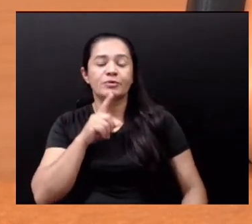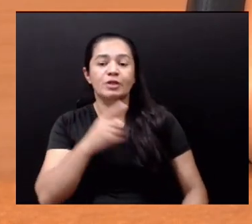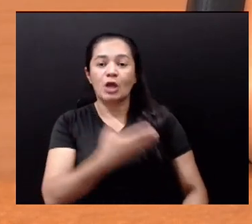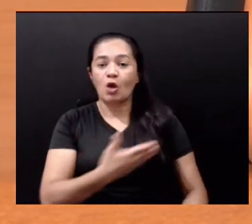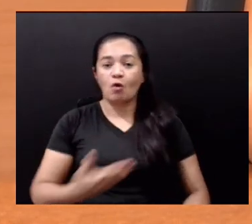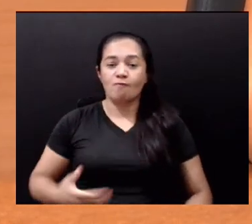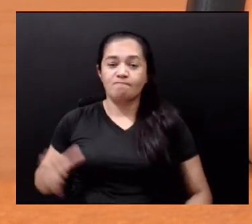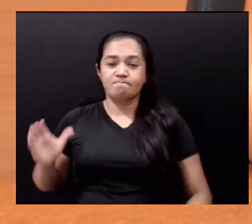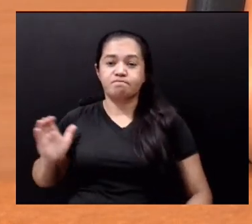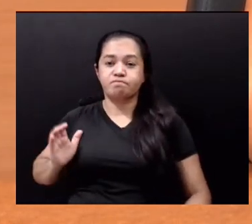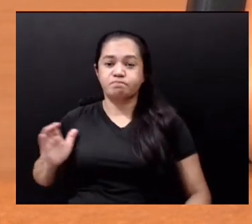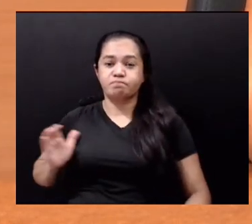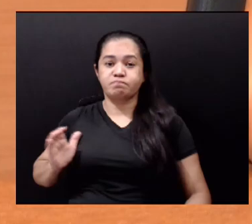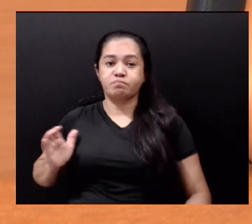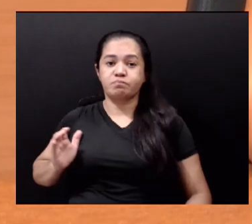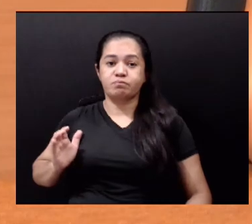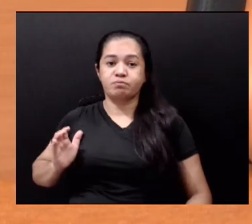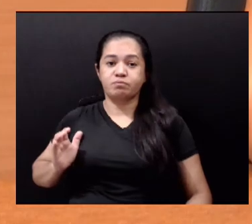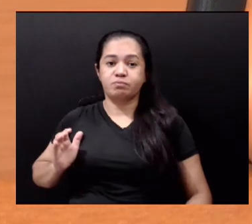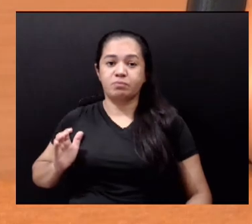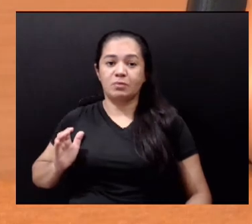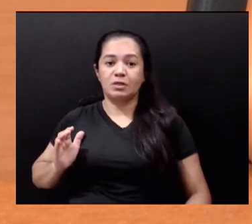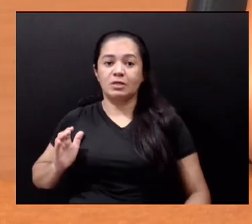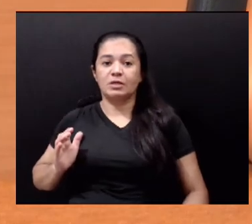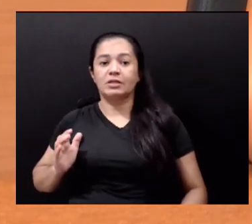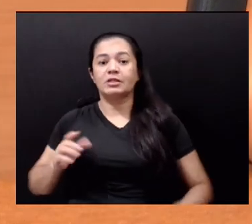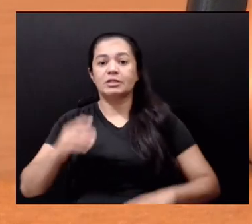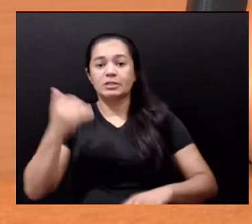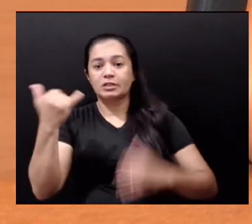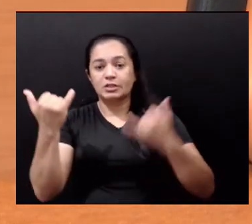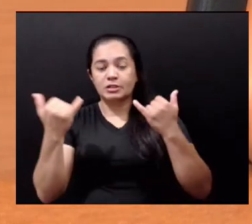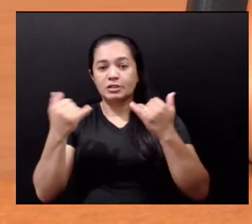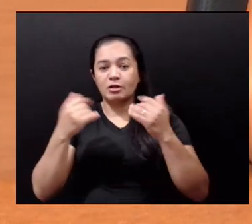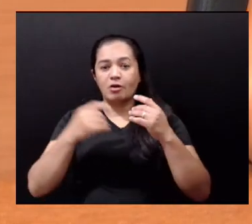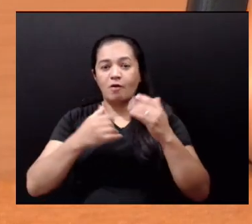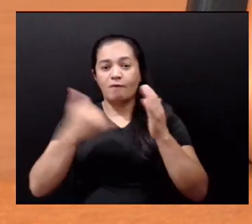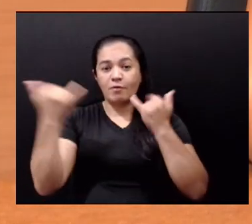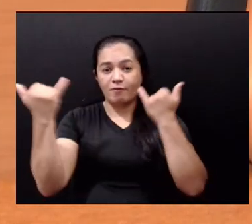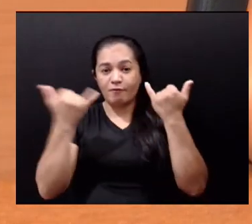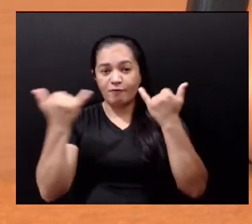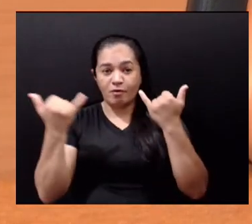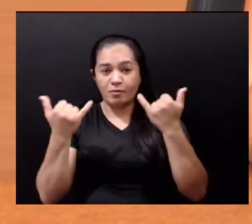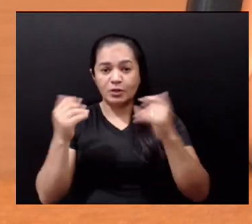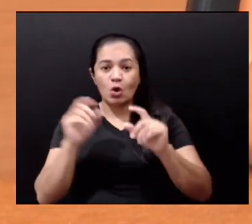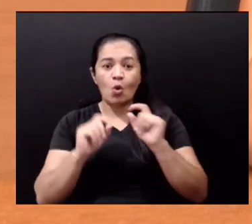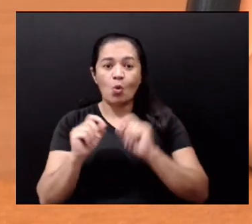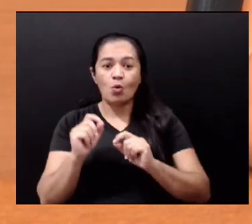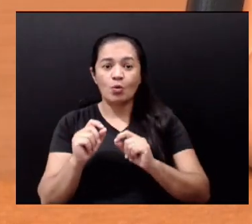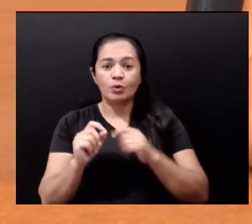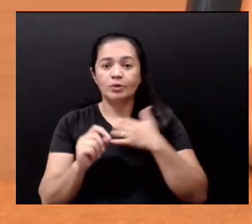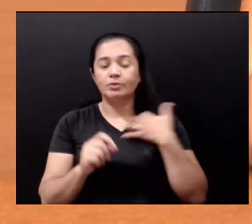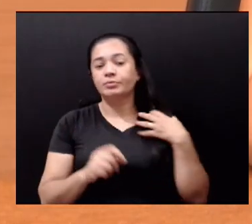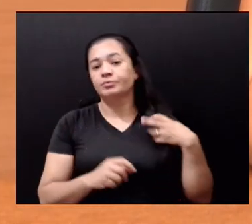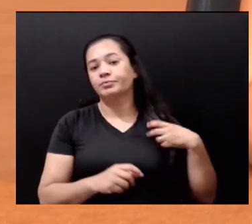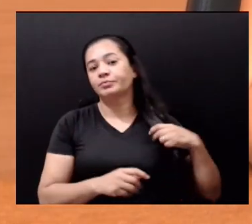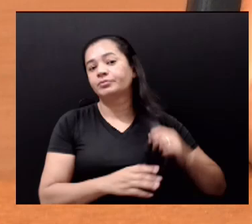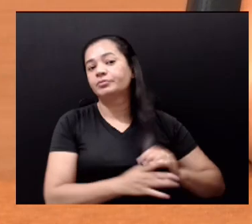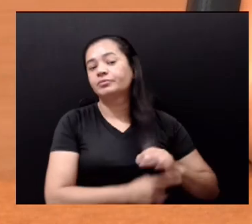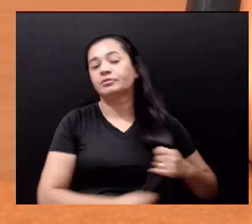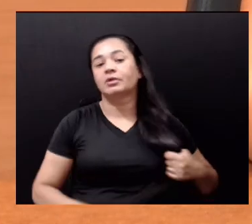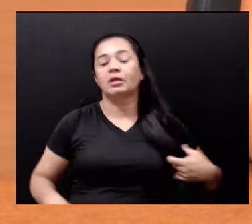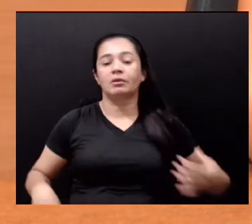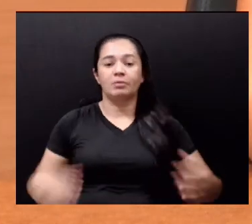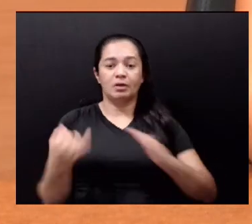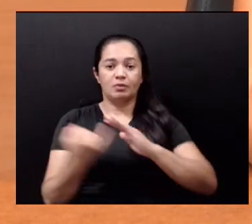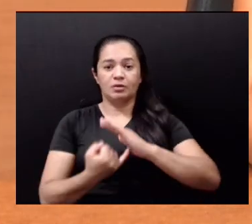dados que, na minha opinião, são dados escandalosos. A Oxfam Brasil publicou recentemente, é uma entidade que lida com questão